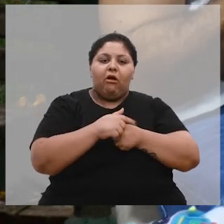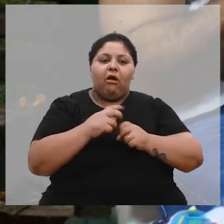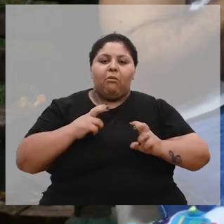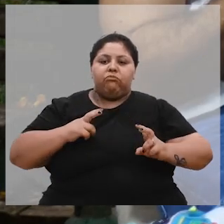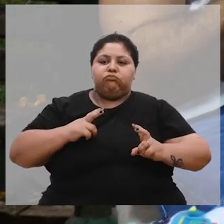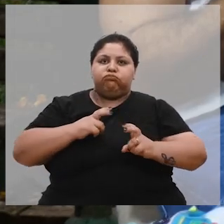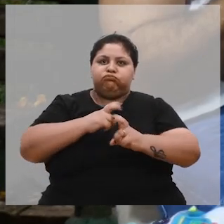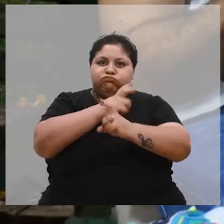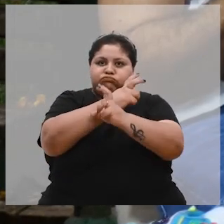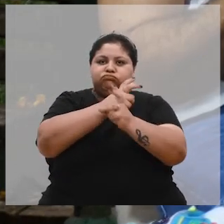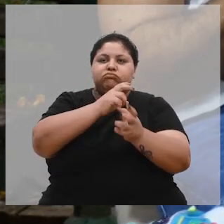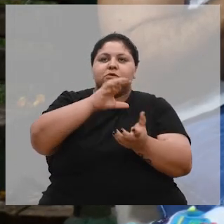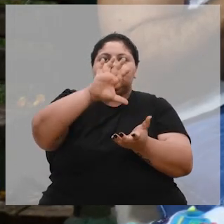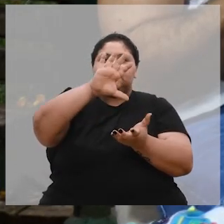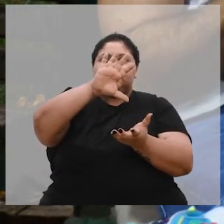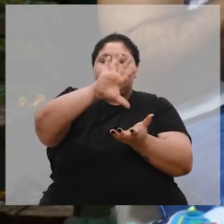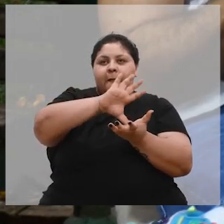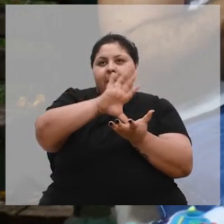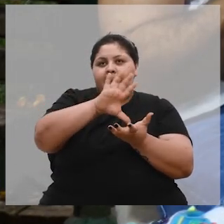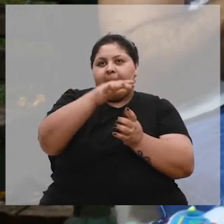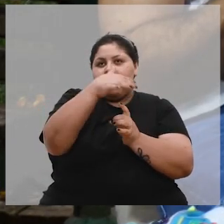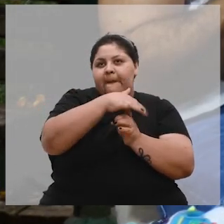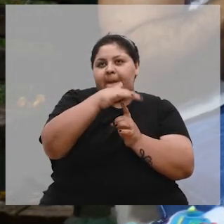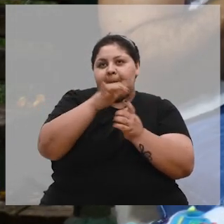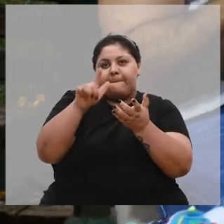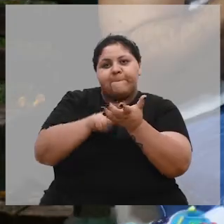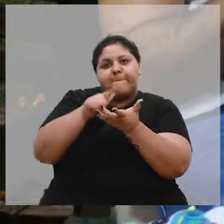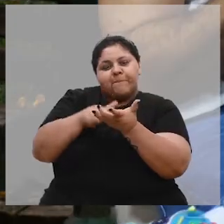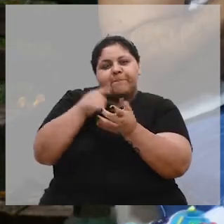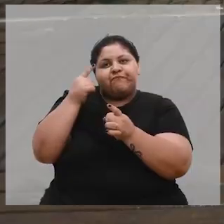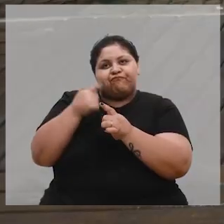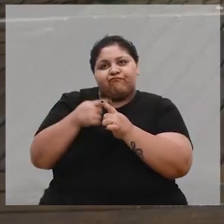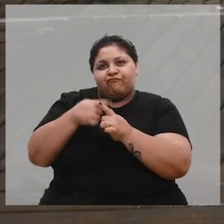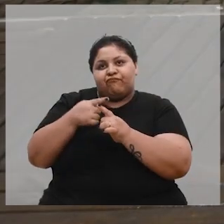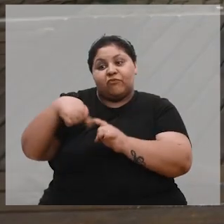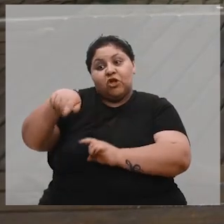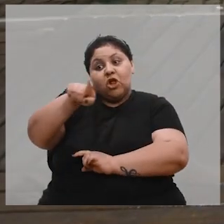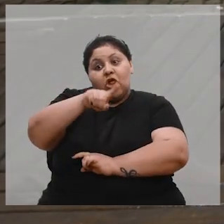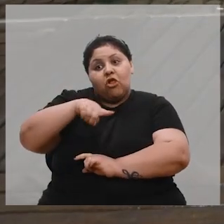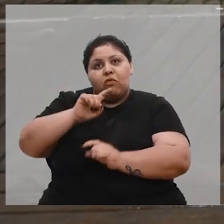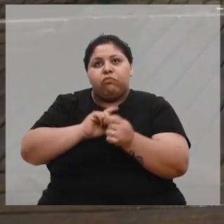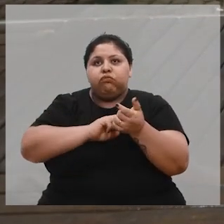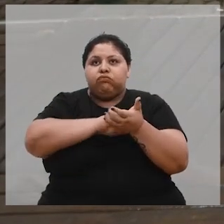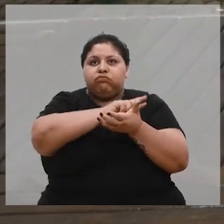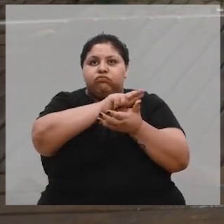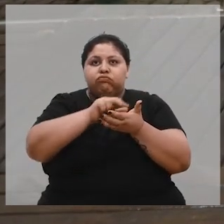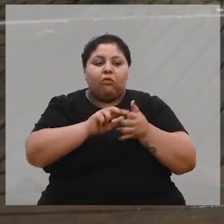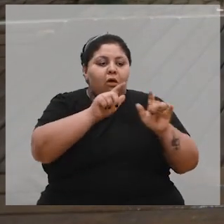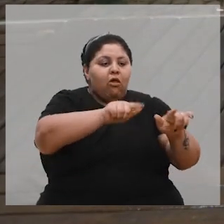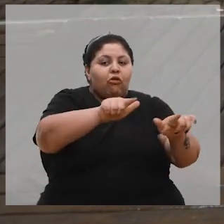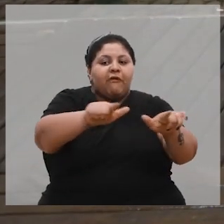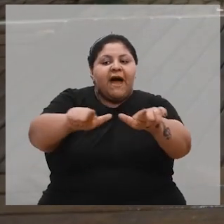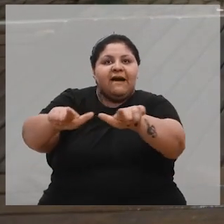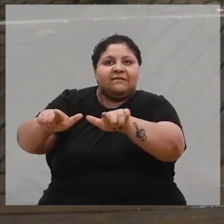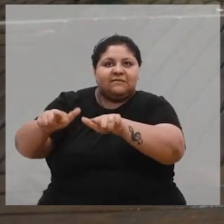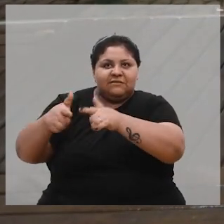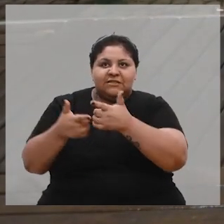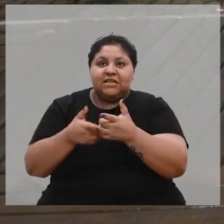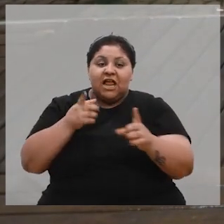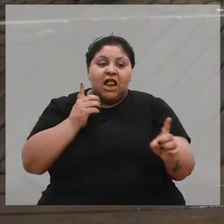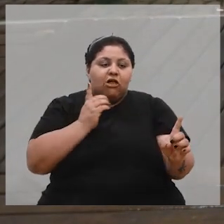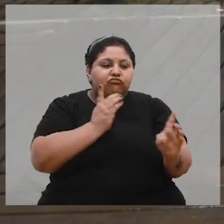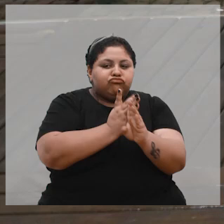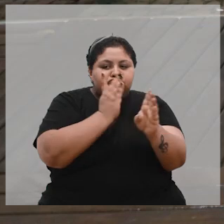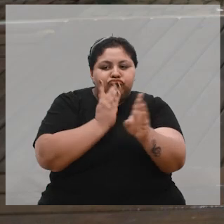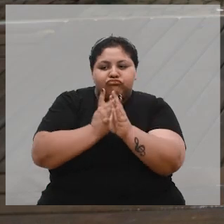cidade. A Praça Dante é o lugar da Feira do Livro, porque aqui nós temos vários recantos como esse.